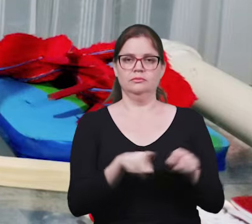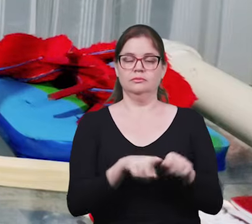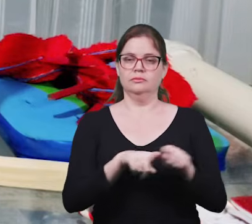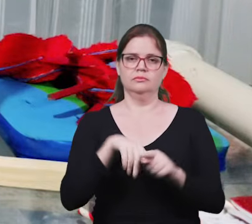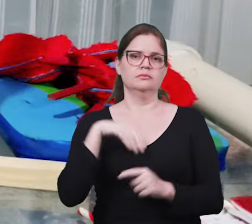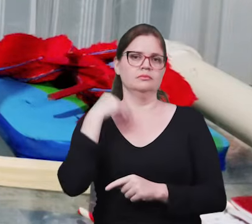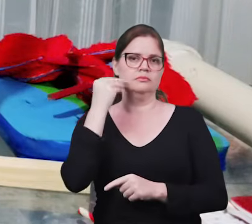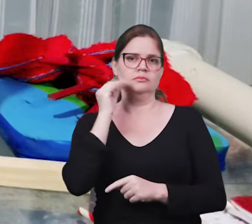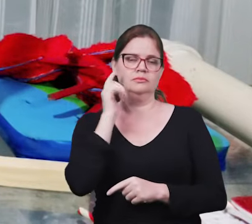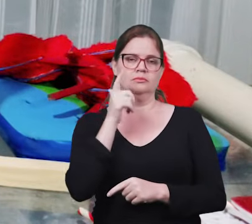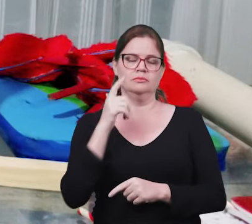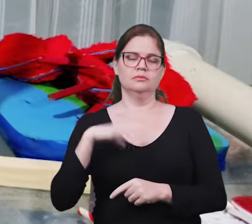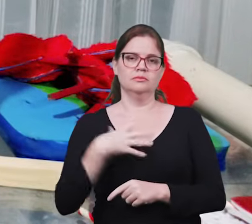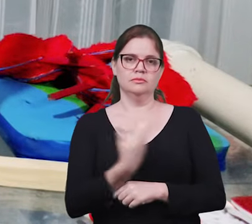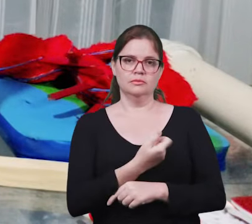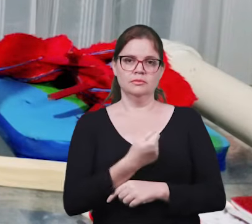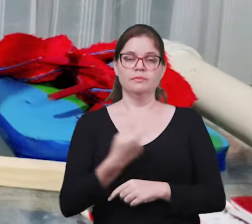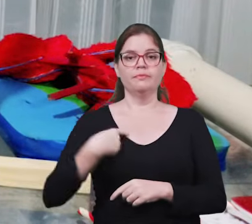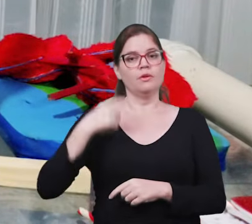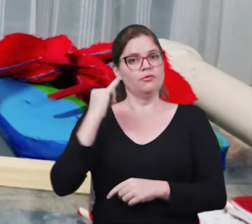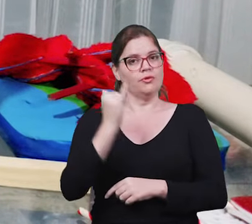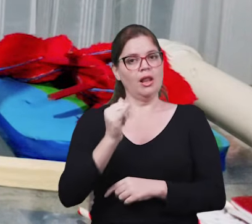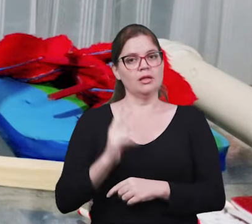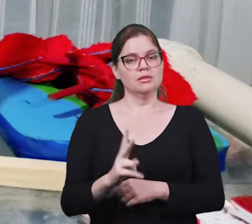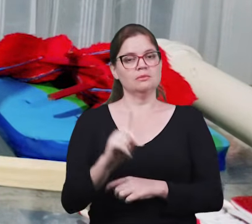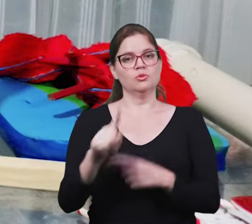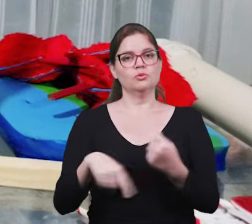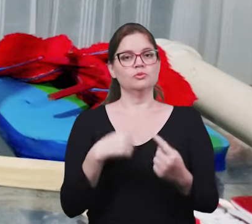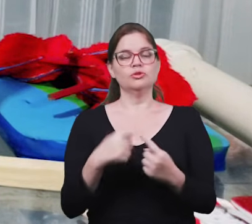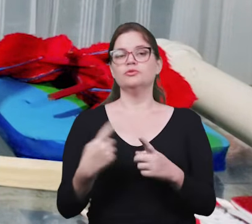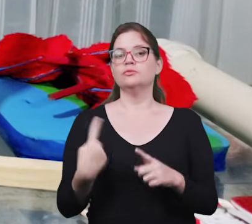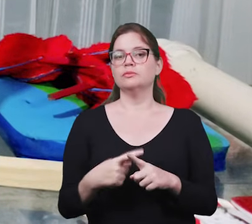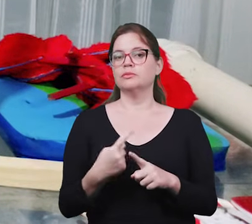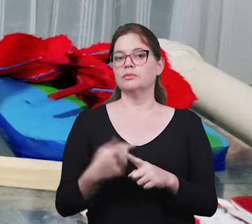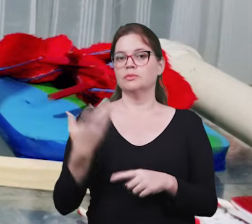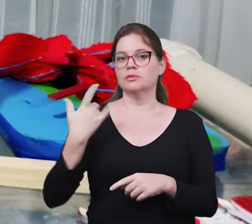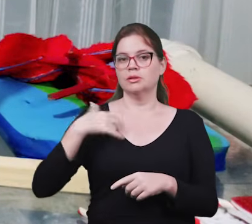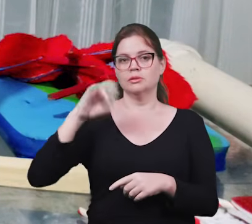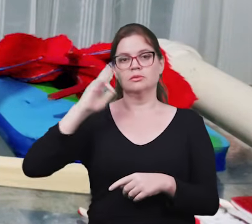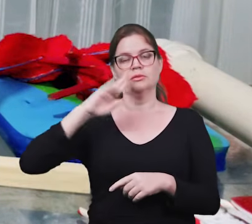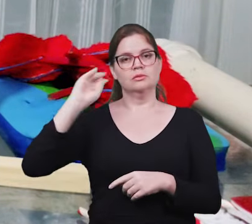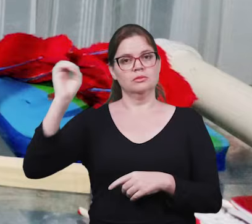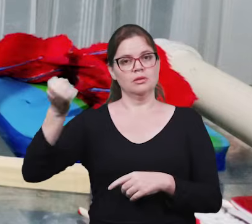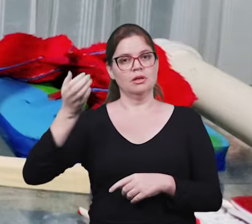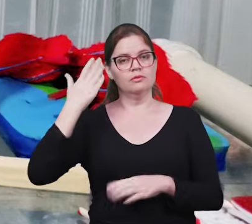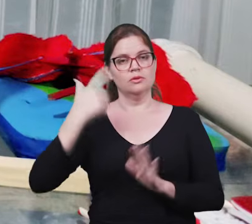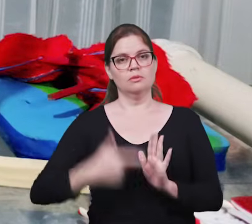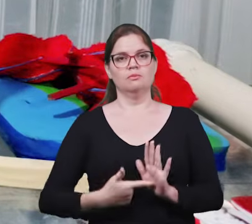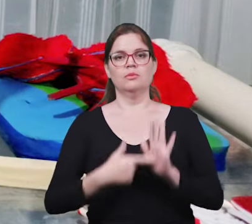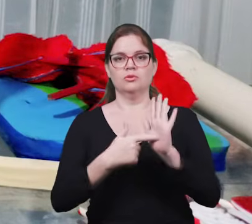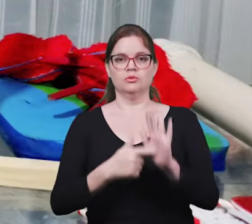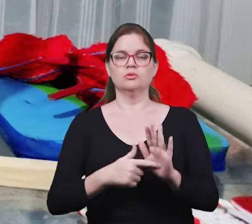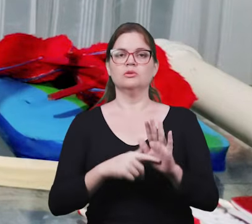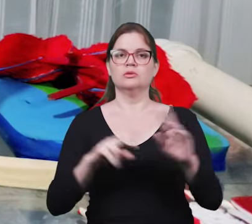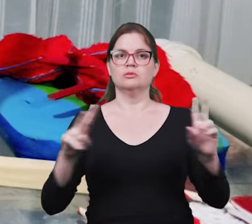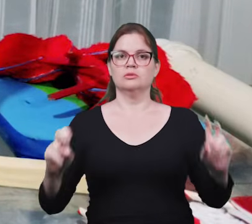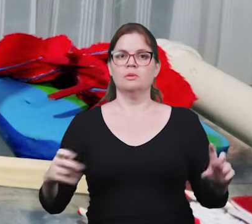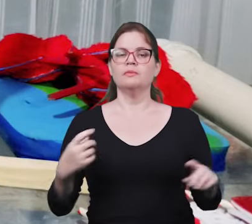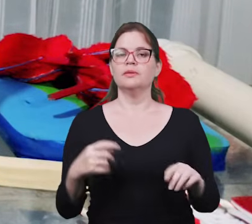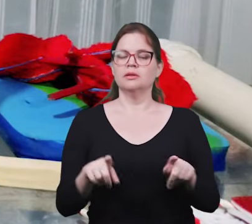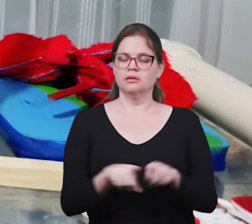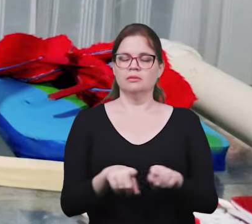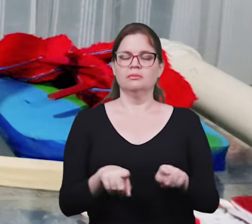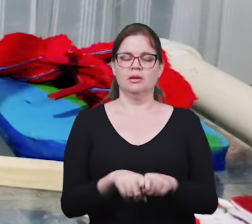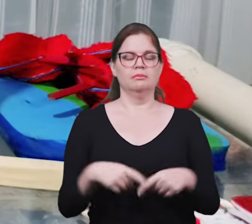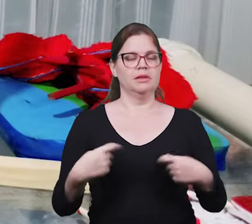alcançados. Então, sempre dizendo para eles o objetivo, por que o Senhor, né, nos revelou, nos mostrou que era para tratar